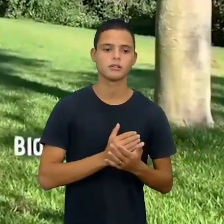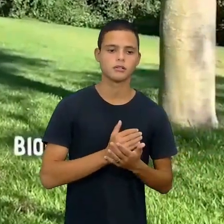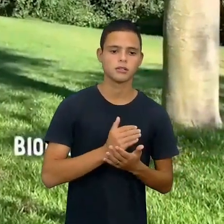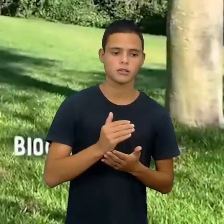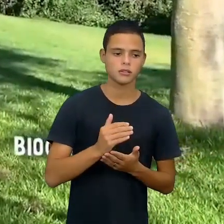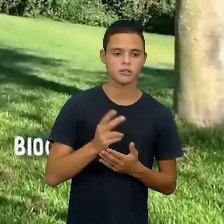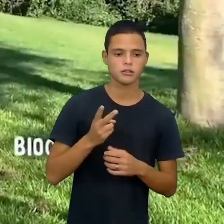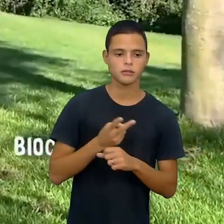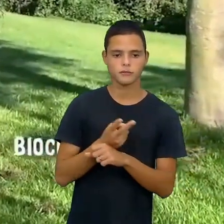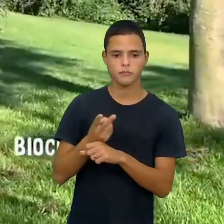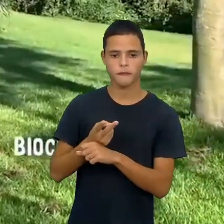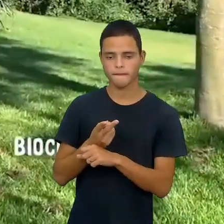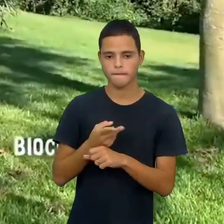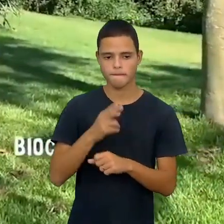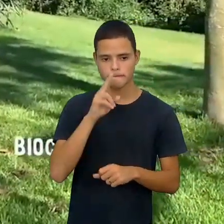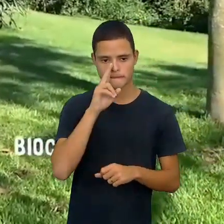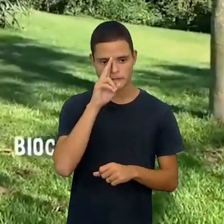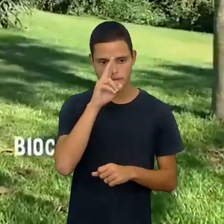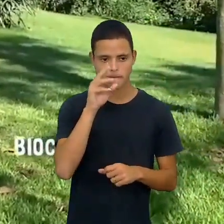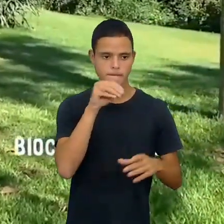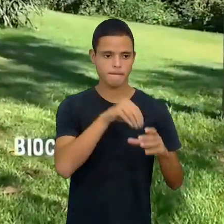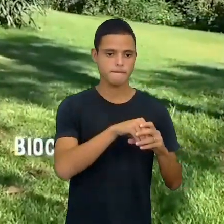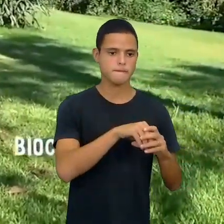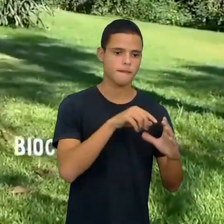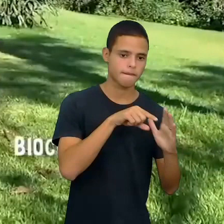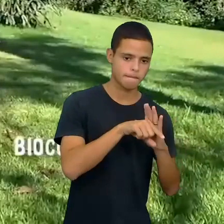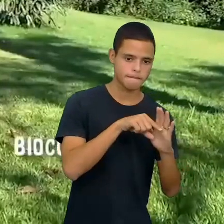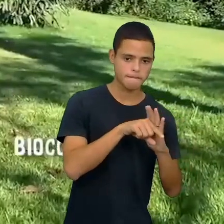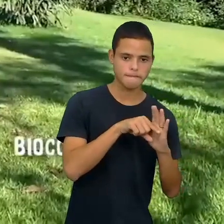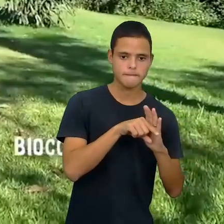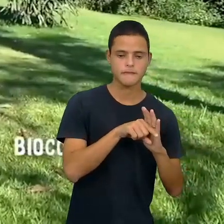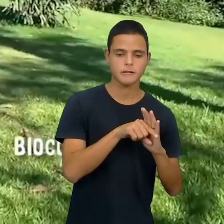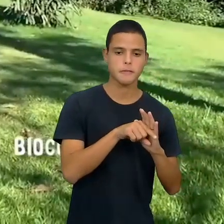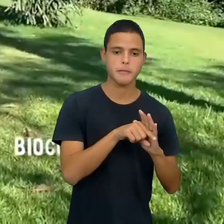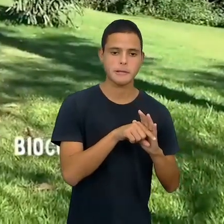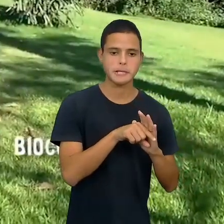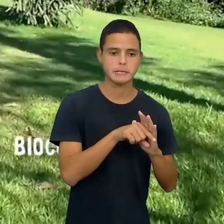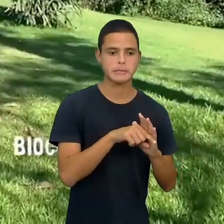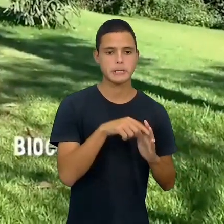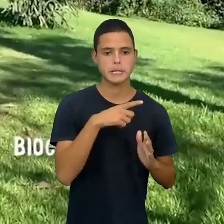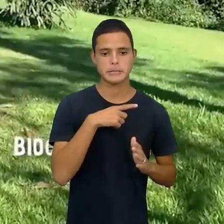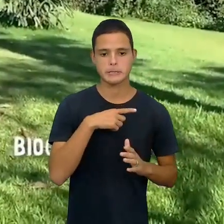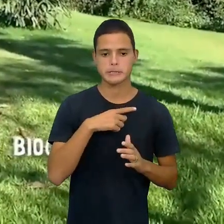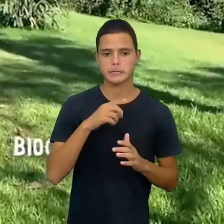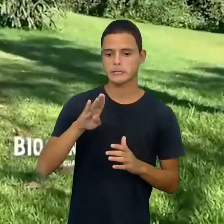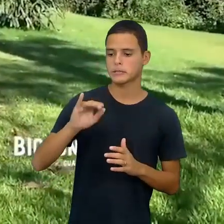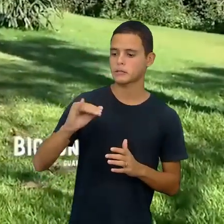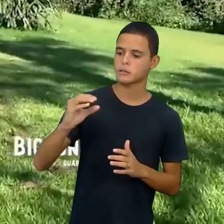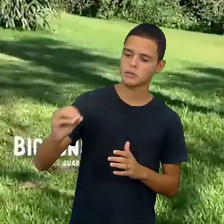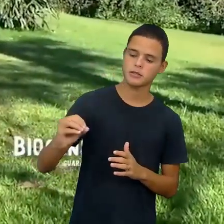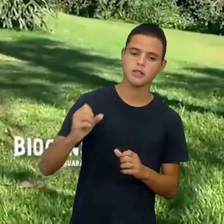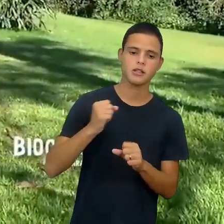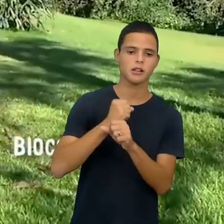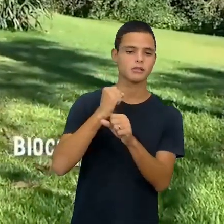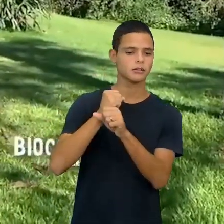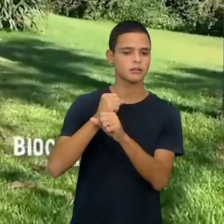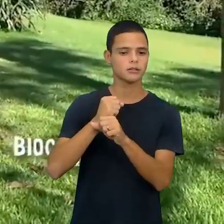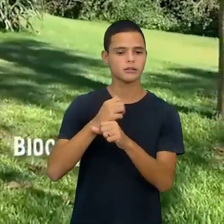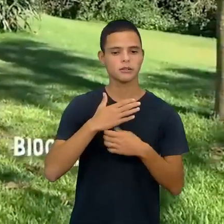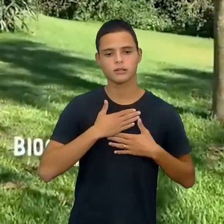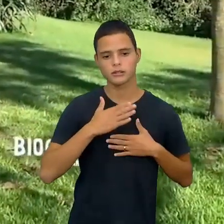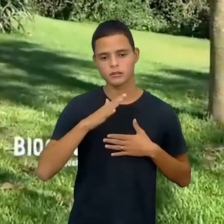uma busca muito apurada. E dentro das pesquisas, um certo dia, apareceu o termo bioconstrução. E para nós foi um